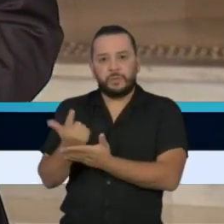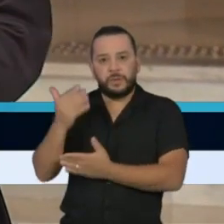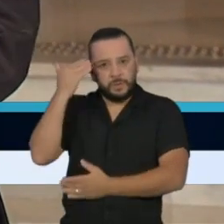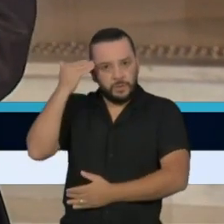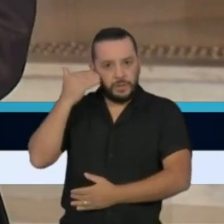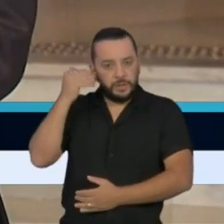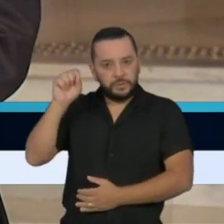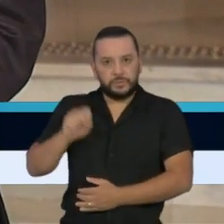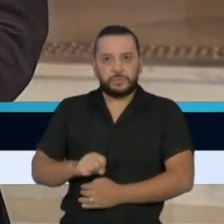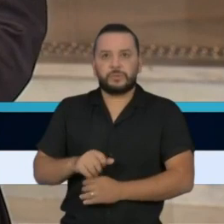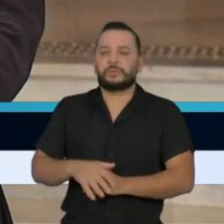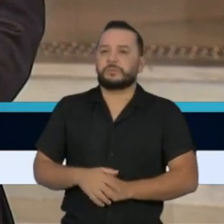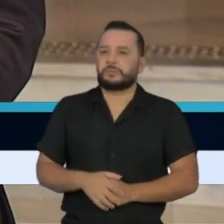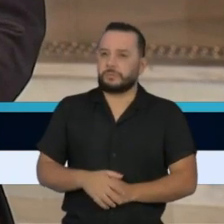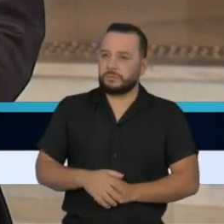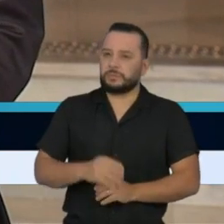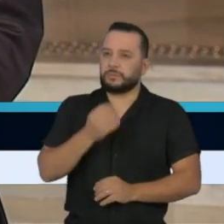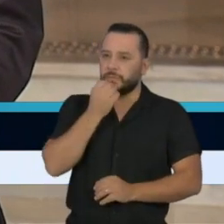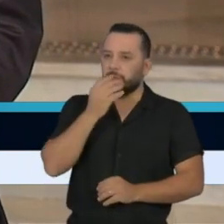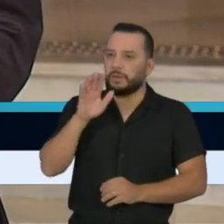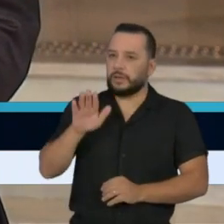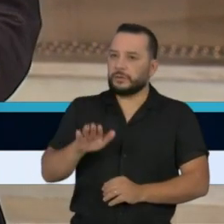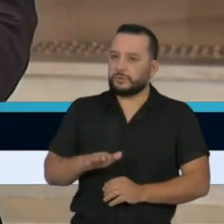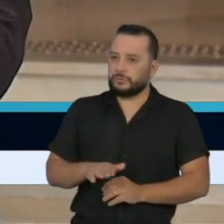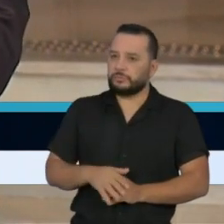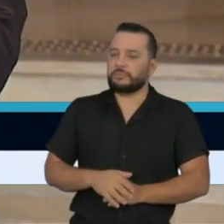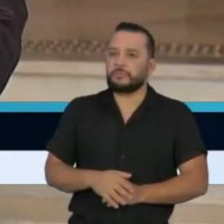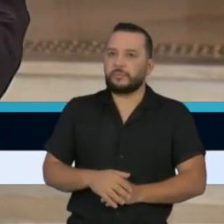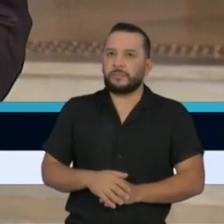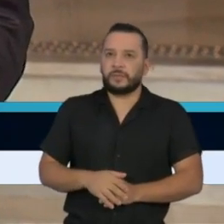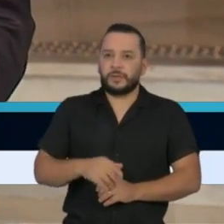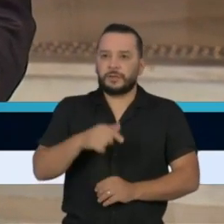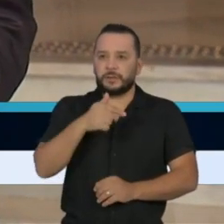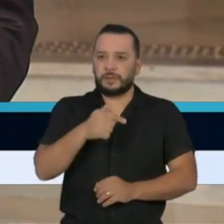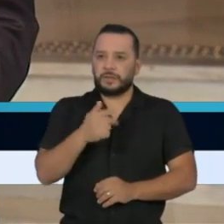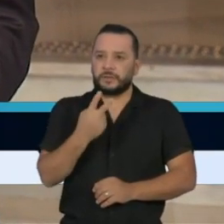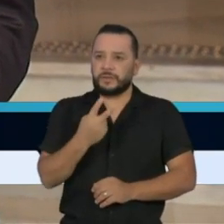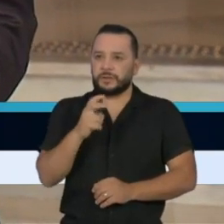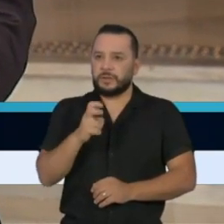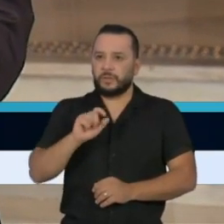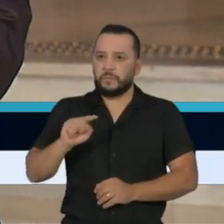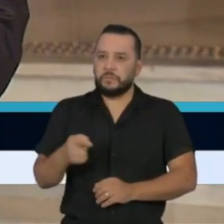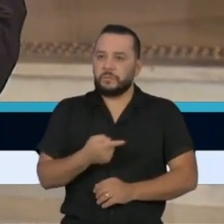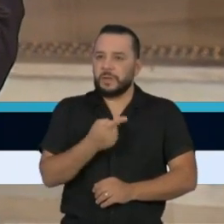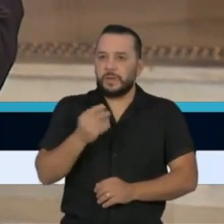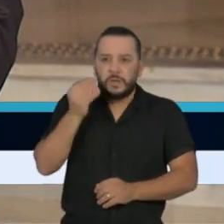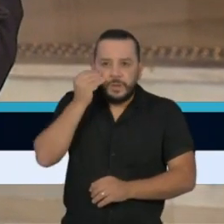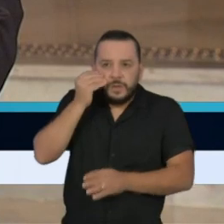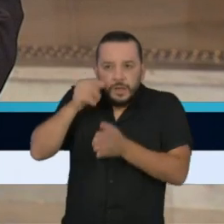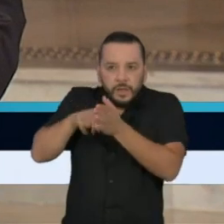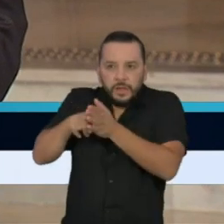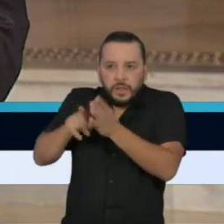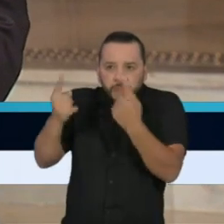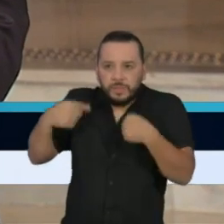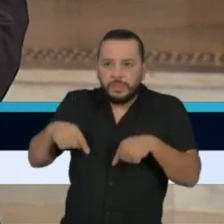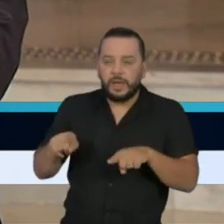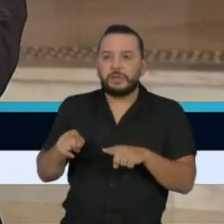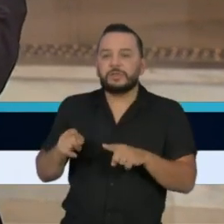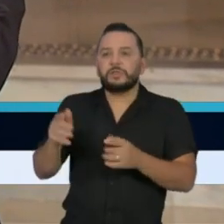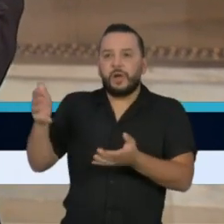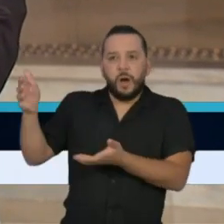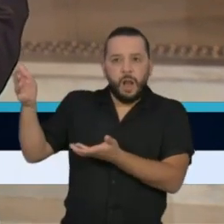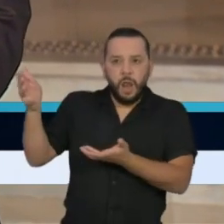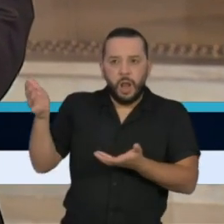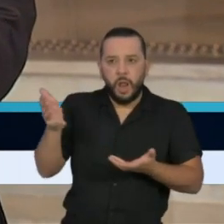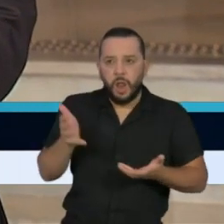boa tarde, governador. Esses 725 mil testes, eles chegam no momento